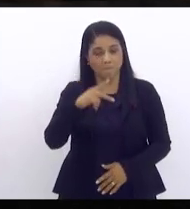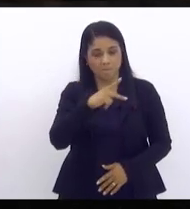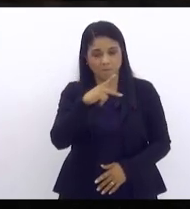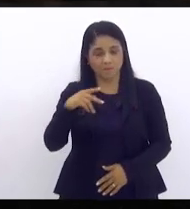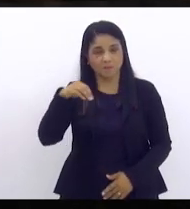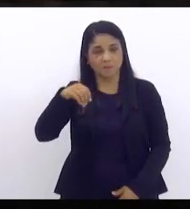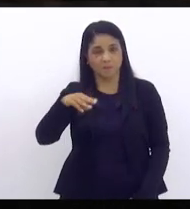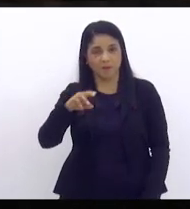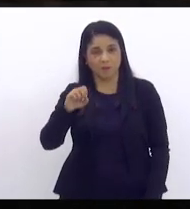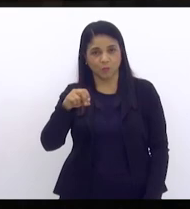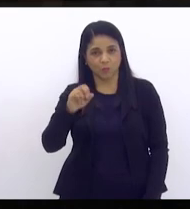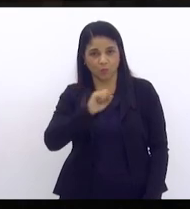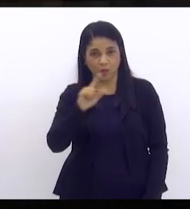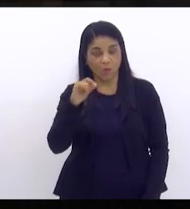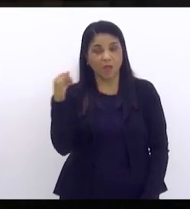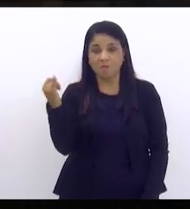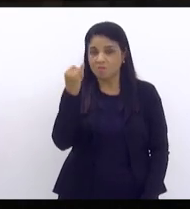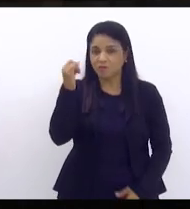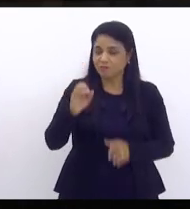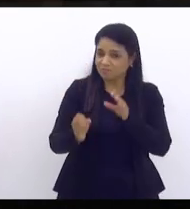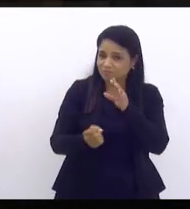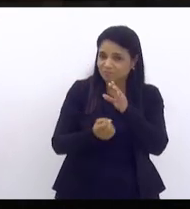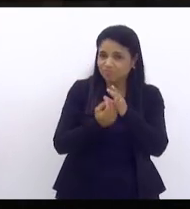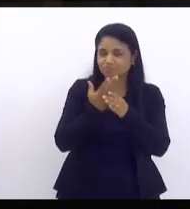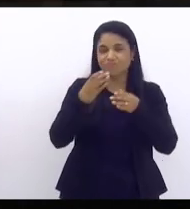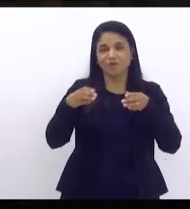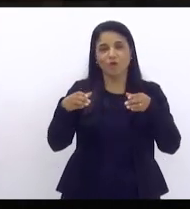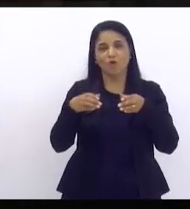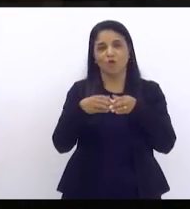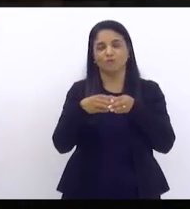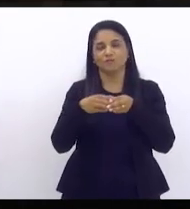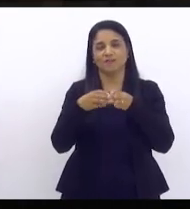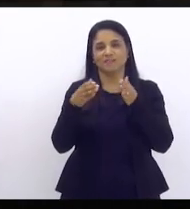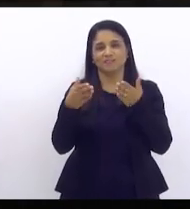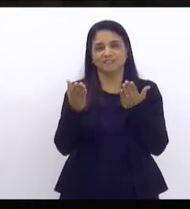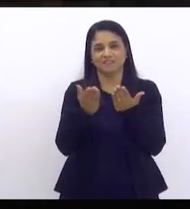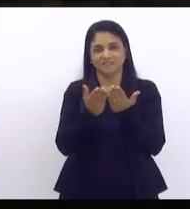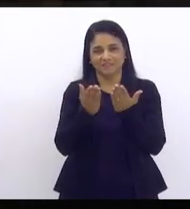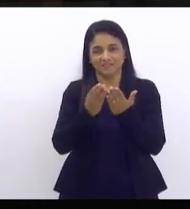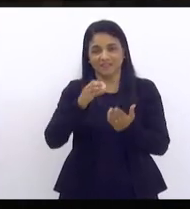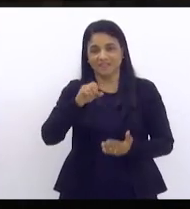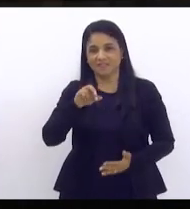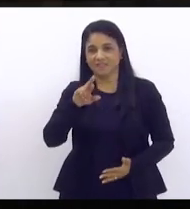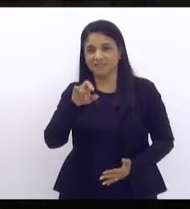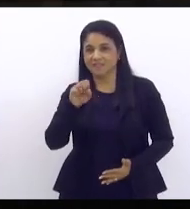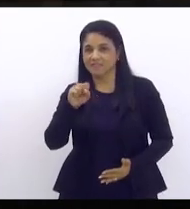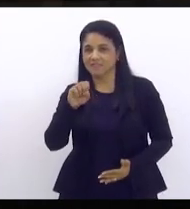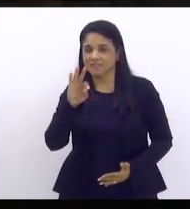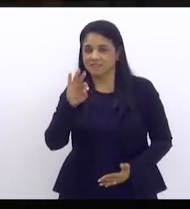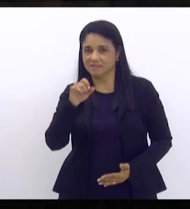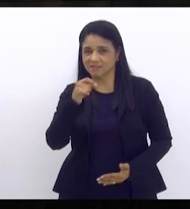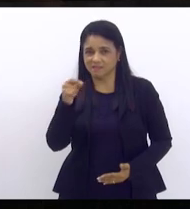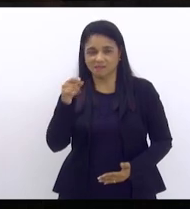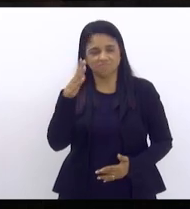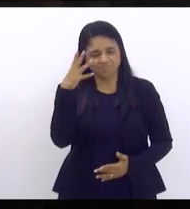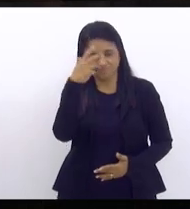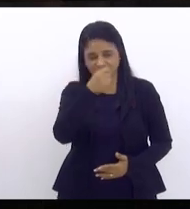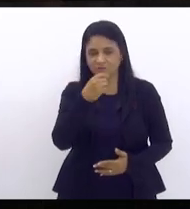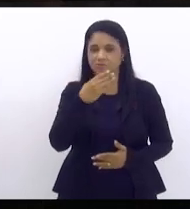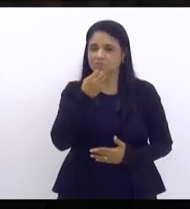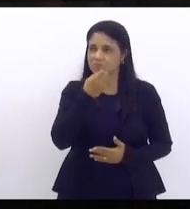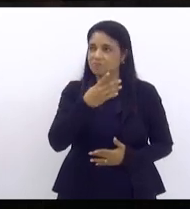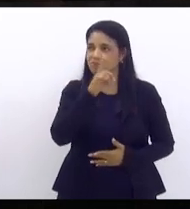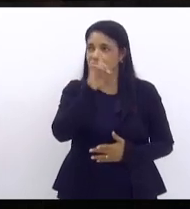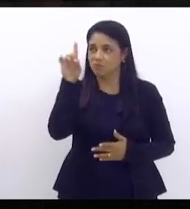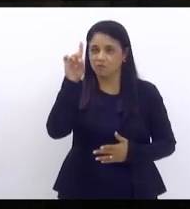fomentar e ver nascer uma comunidade cristã. Isso é muito bonito de se ver. Bendito seja Deus, obrigado pela presença do